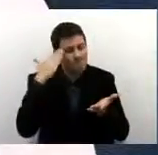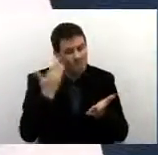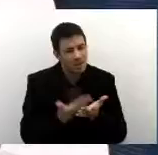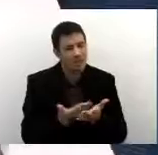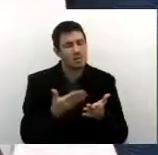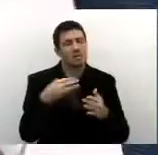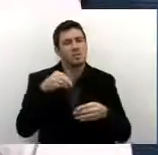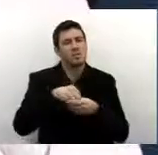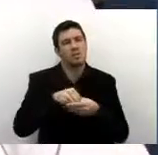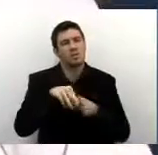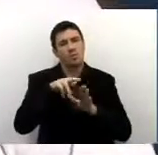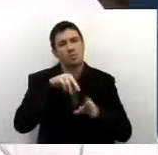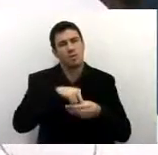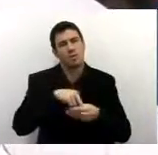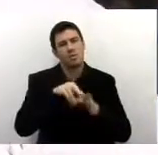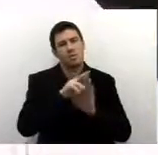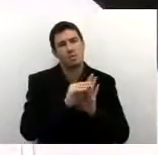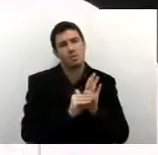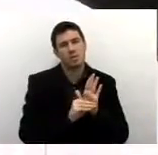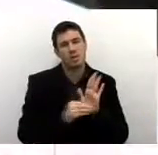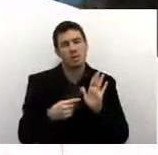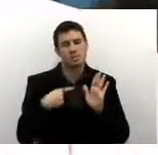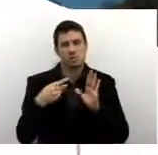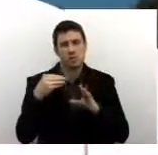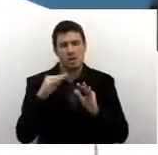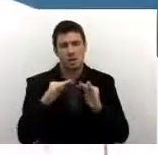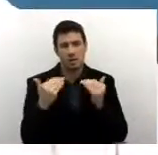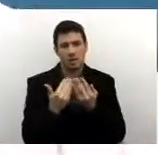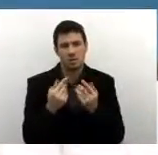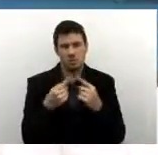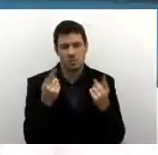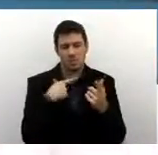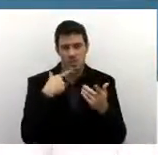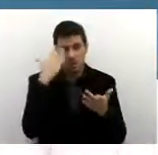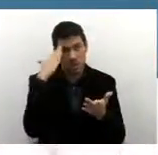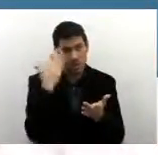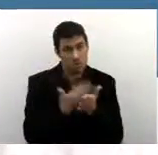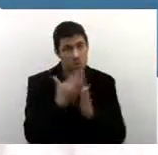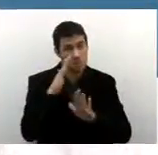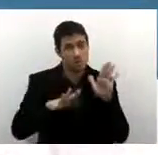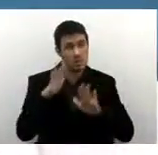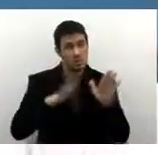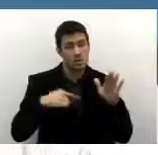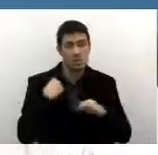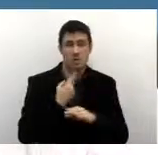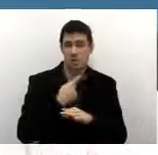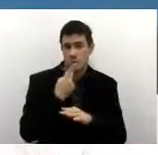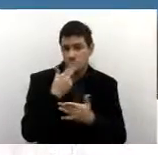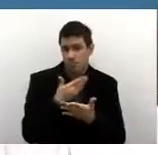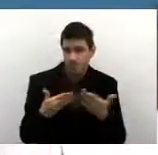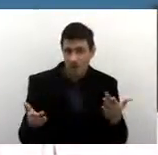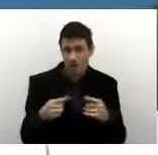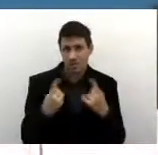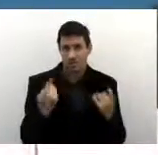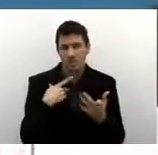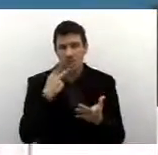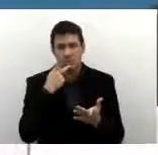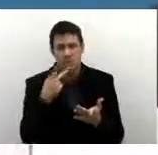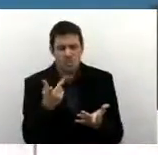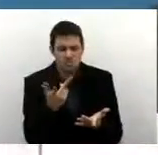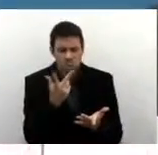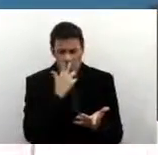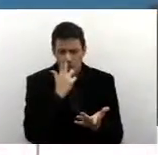casa, então alguns costumes antigos de algumas pessoas, eu acredito que acaba sendo um pouco ferido, principalmente o sentimento que tem